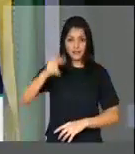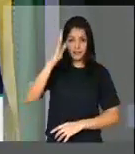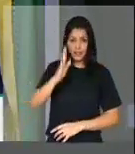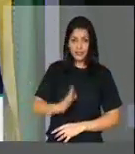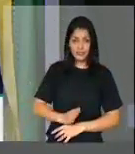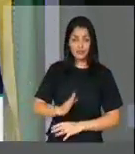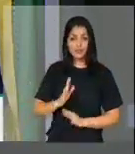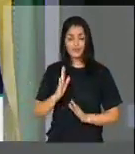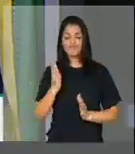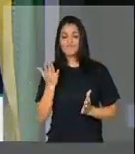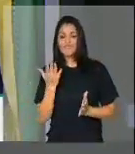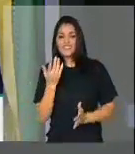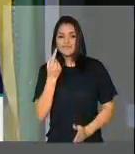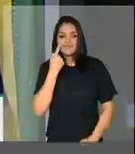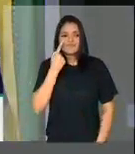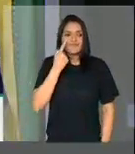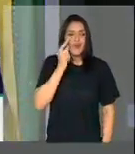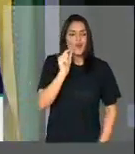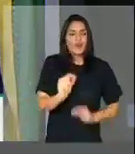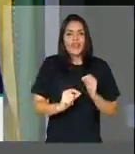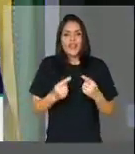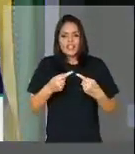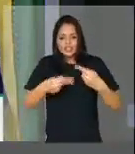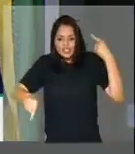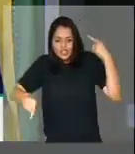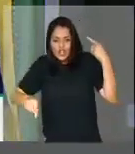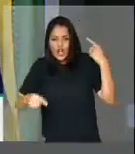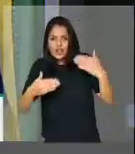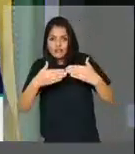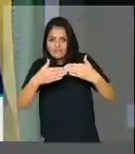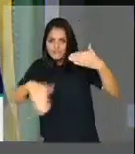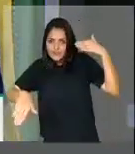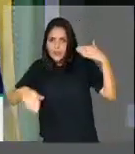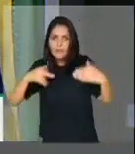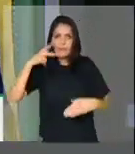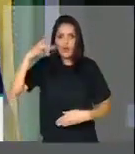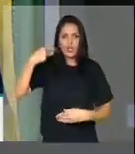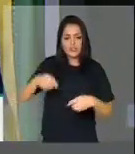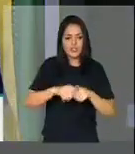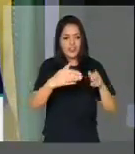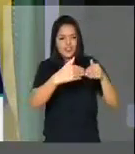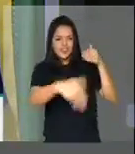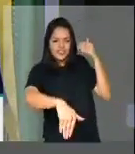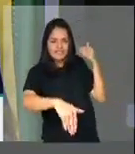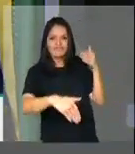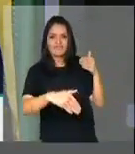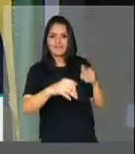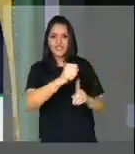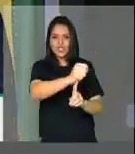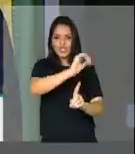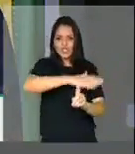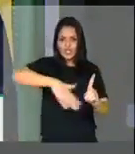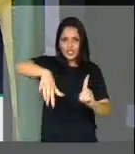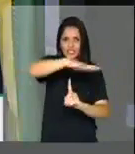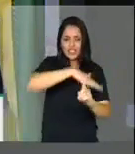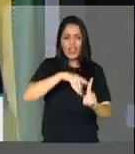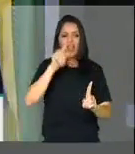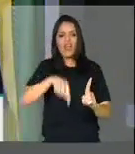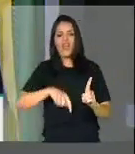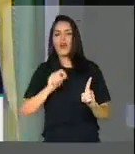infelizmente, o quanto a discórdia política e a discórdia social são